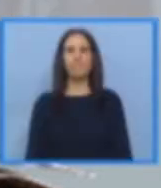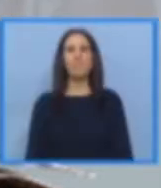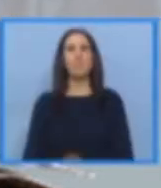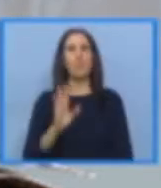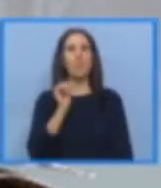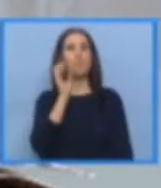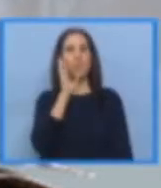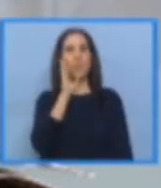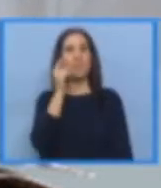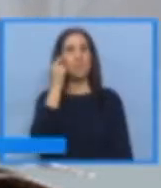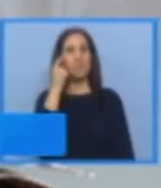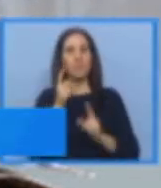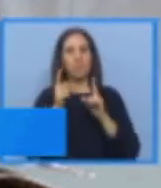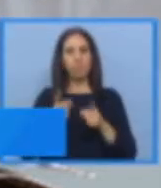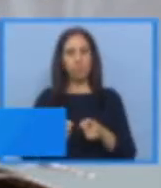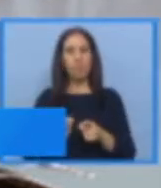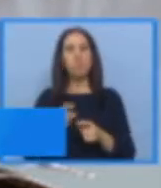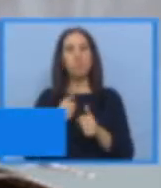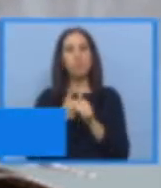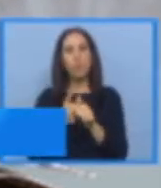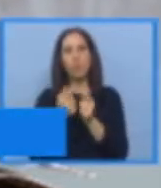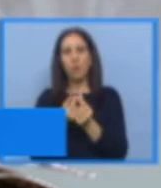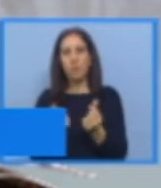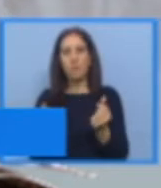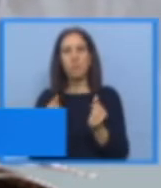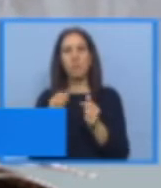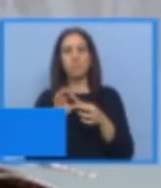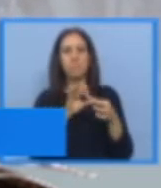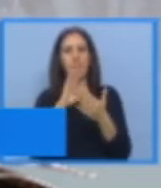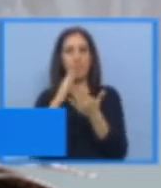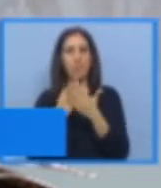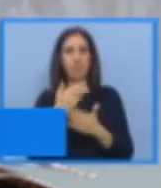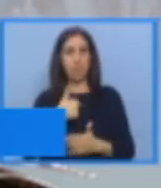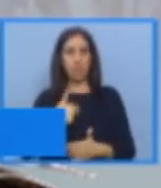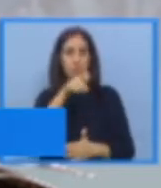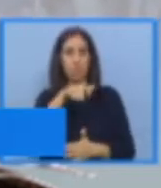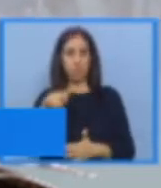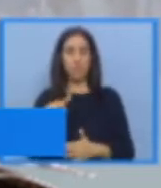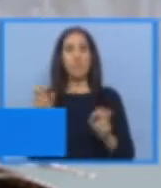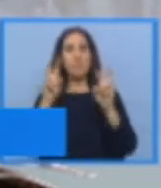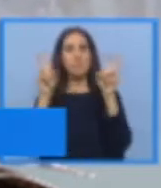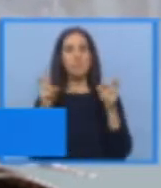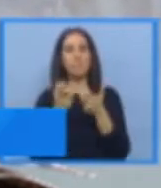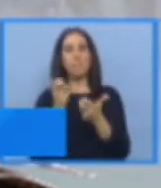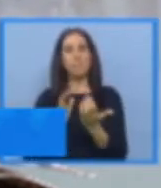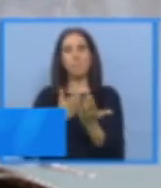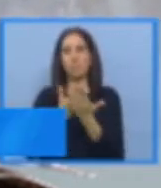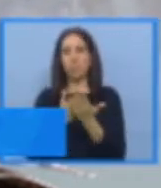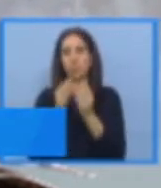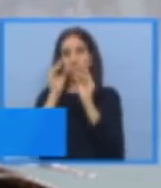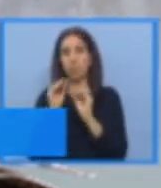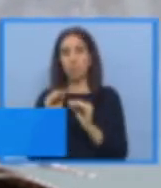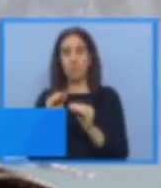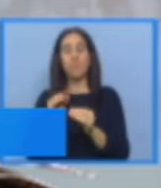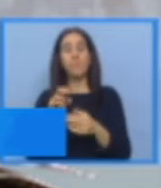Olá, muito boa tarde. Inicia esta quinta-feira o oitavário de oração pela unidade dos cristãos. Um tema que marca as propostas educativas da disciplina